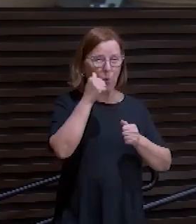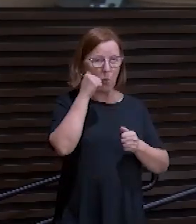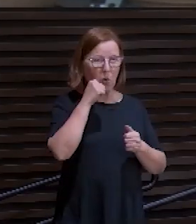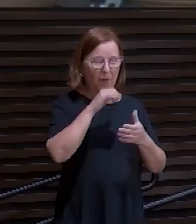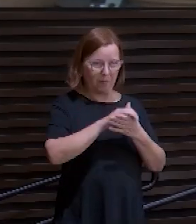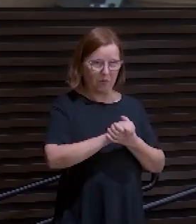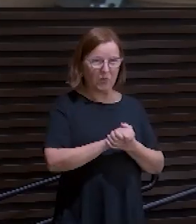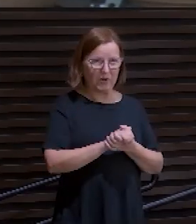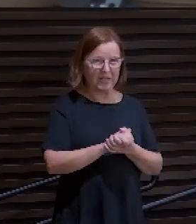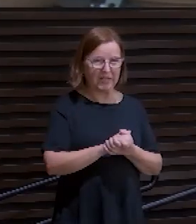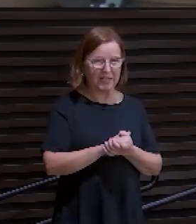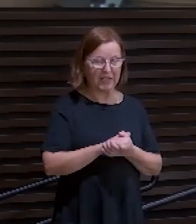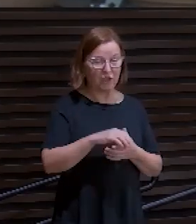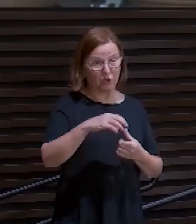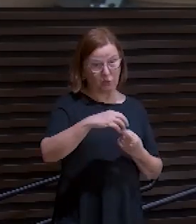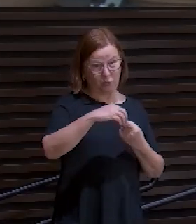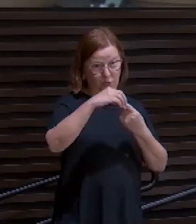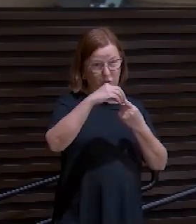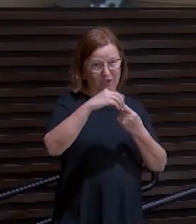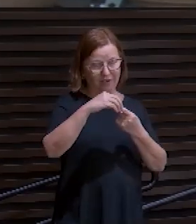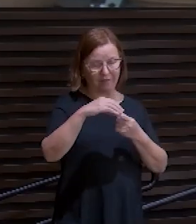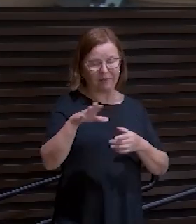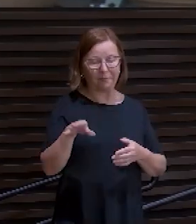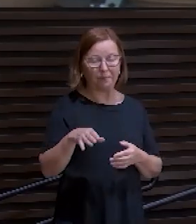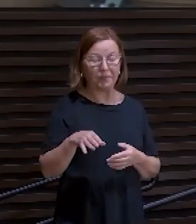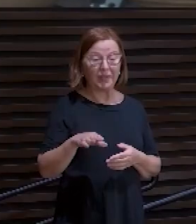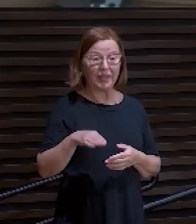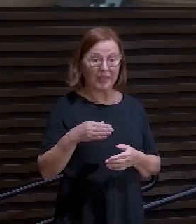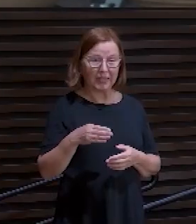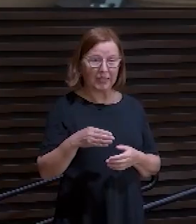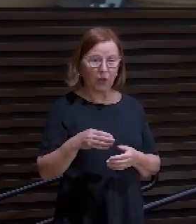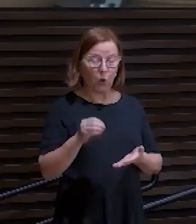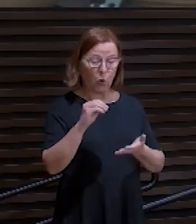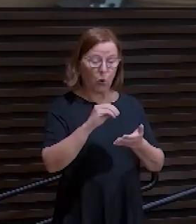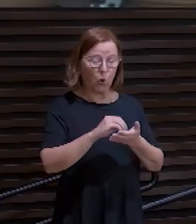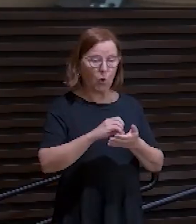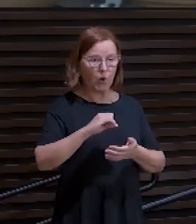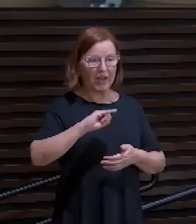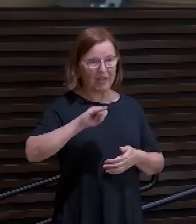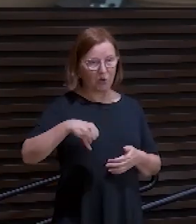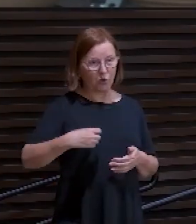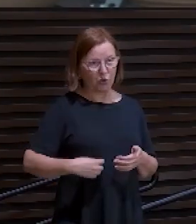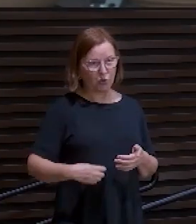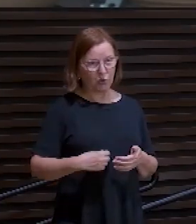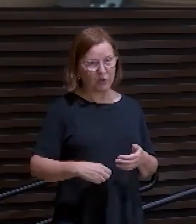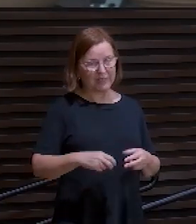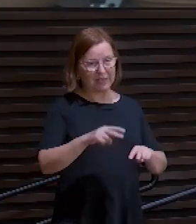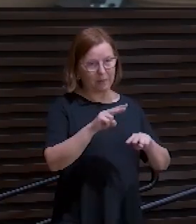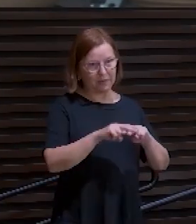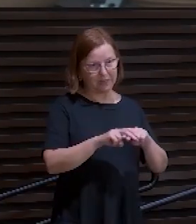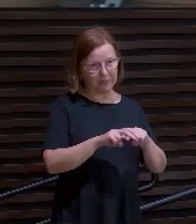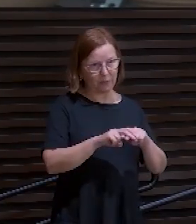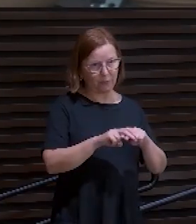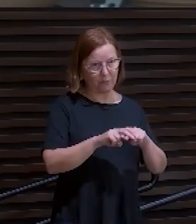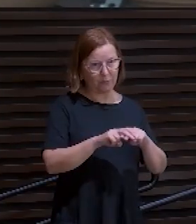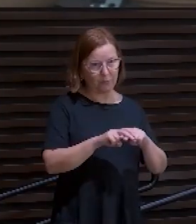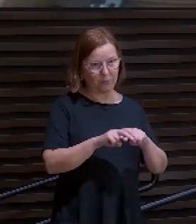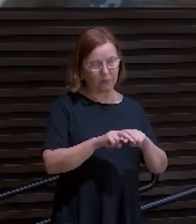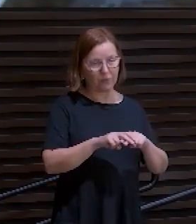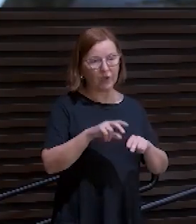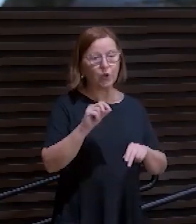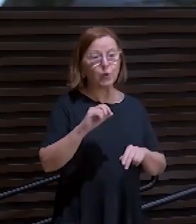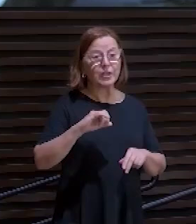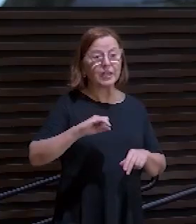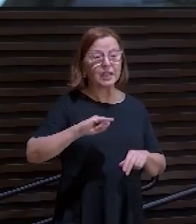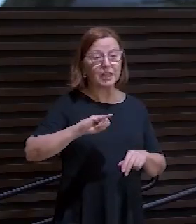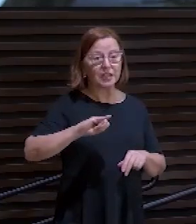Dali ele sai e vai para a prisão. O que é que José vai fazer na prisão? Servir.